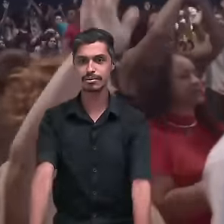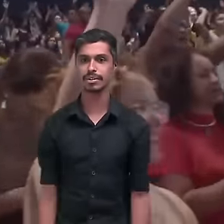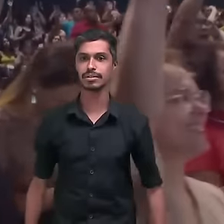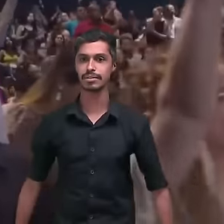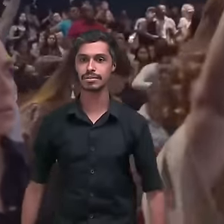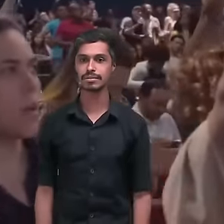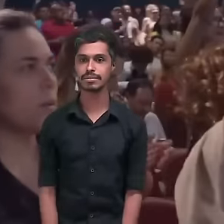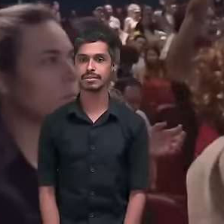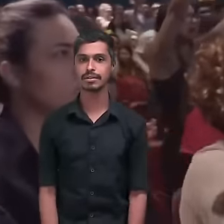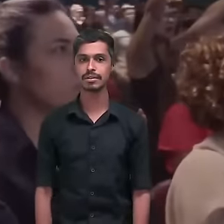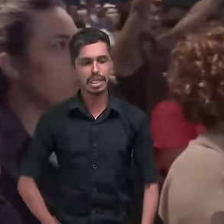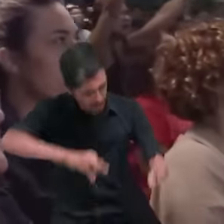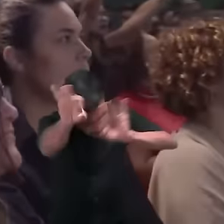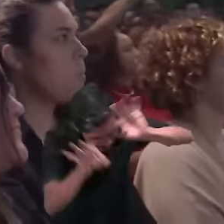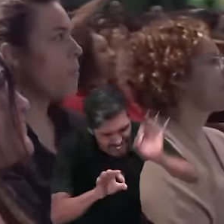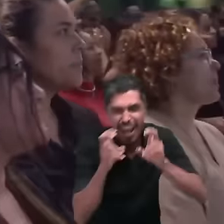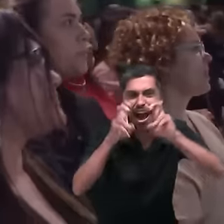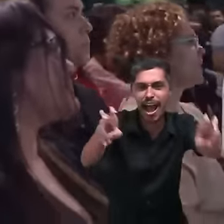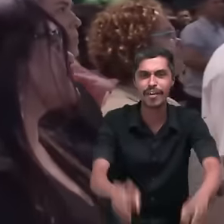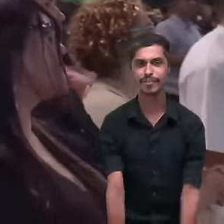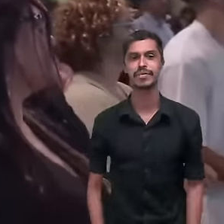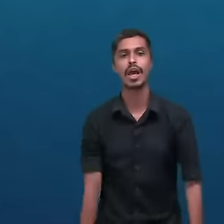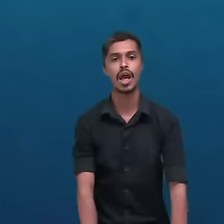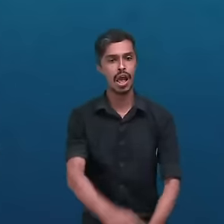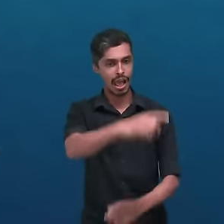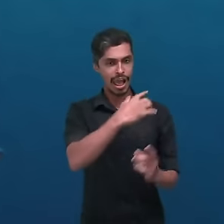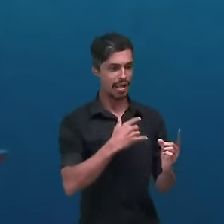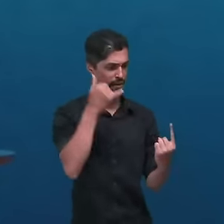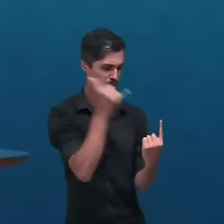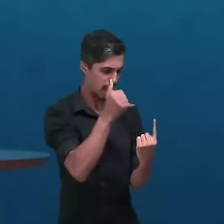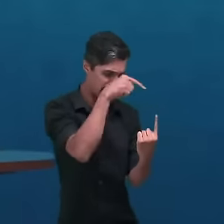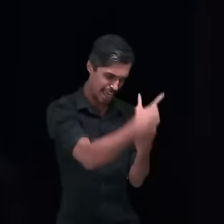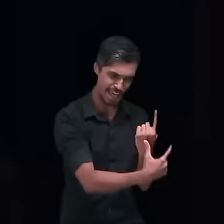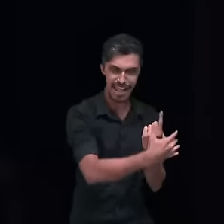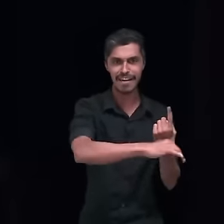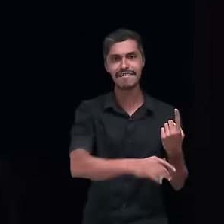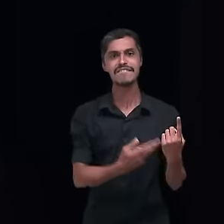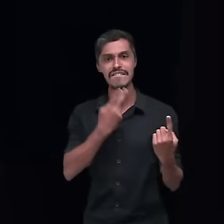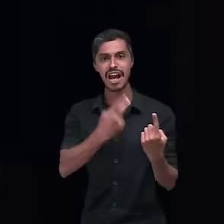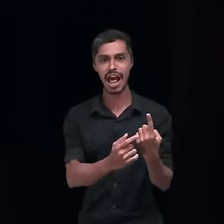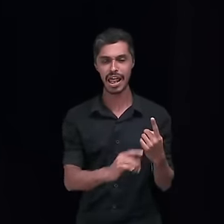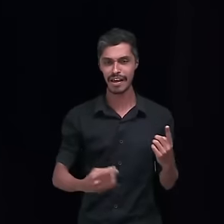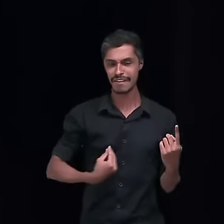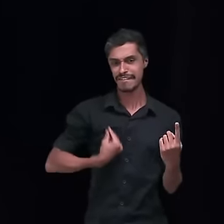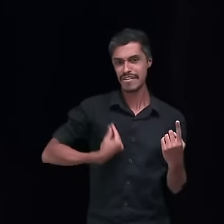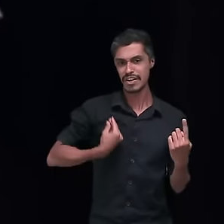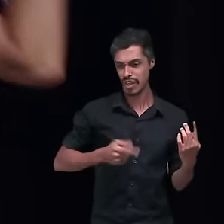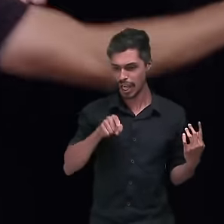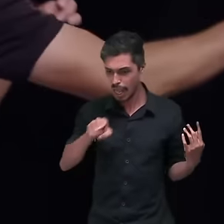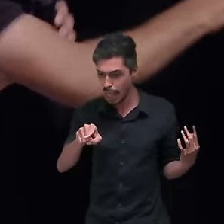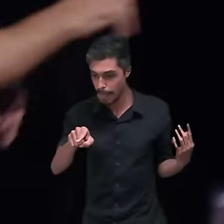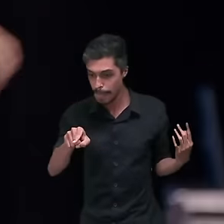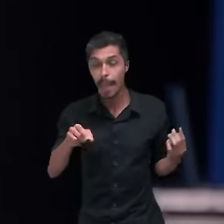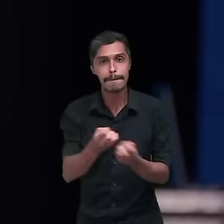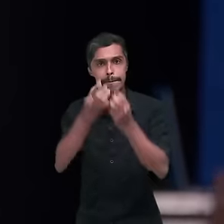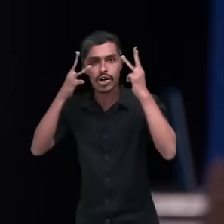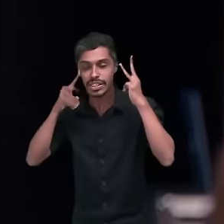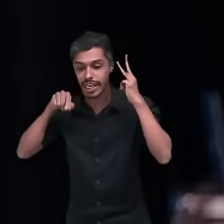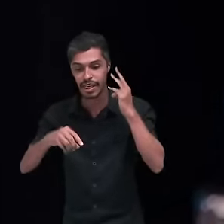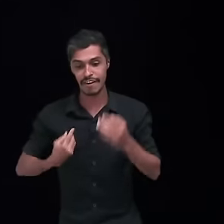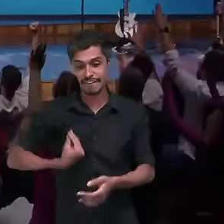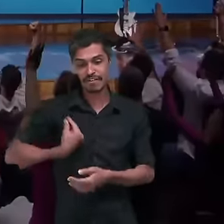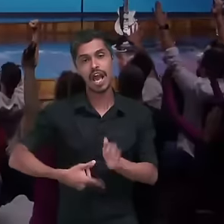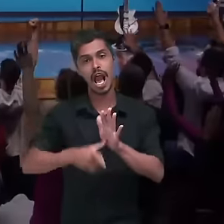Se prepara para gritar. Antes da filha de Faraón moraba en la periferia. Después da filha de Faraón moraba en un palacio.